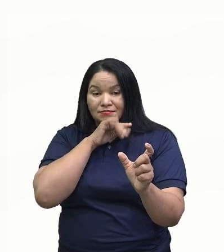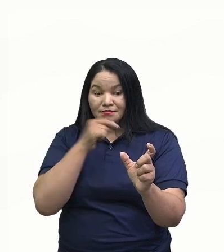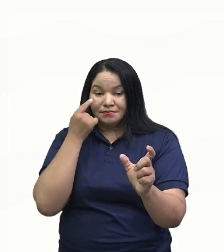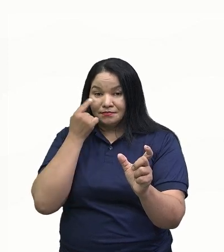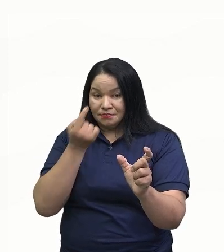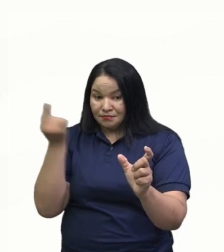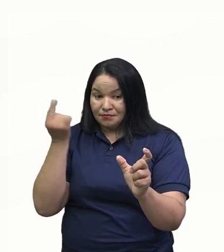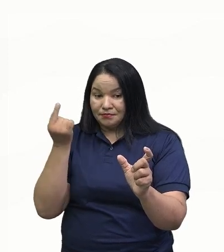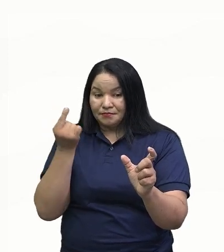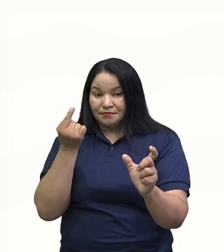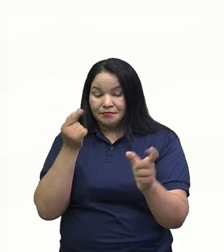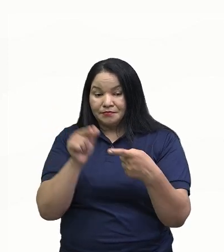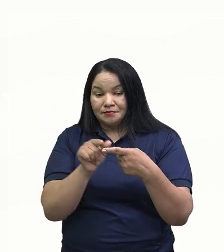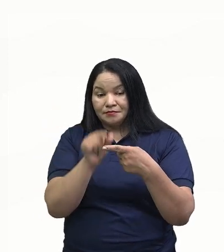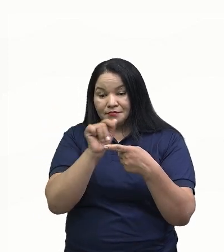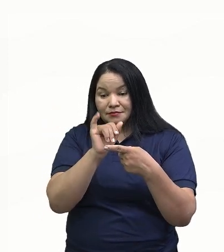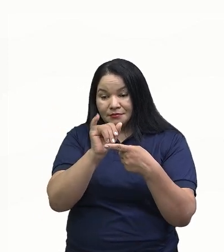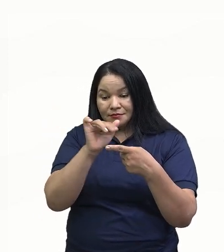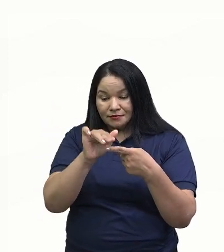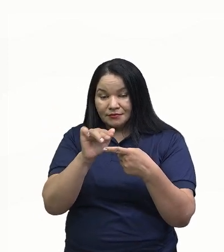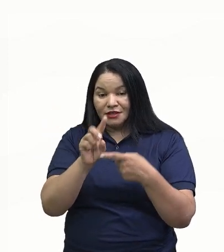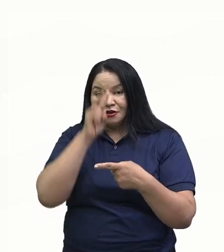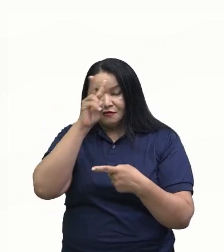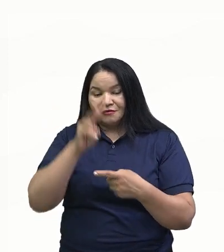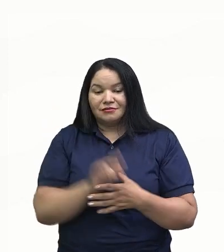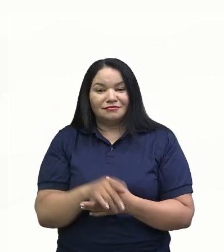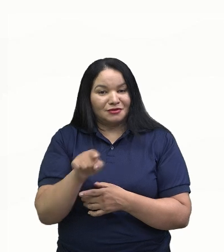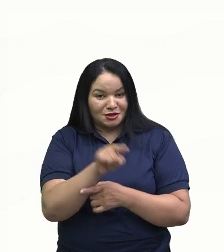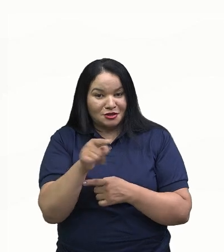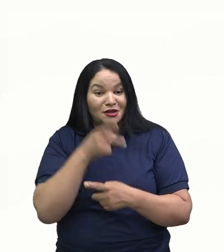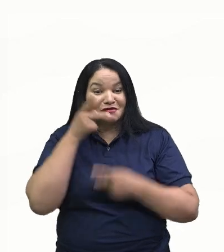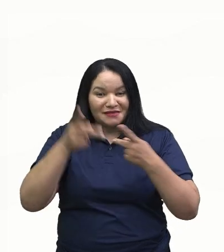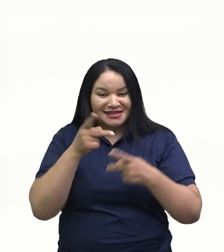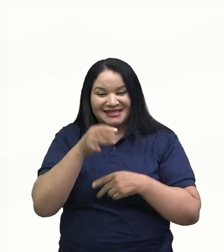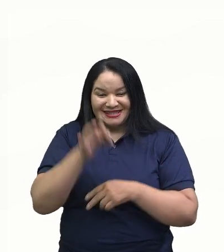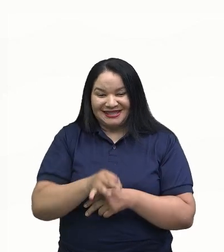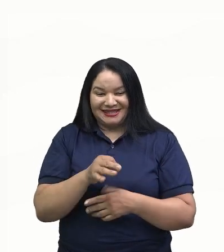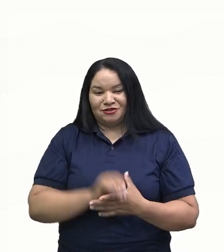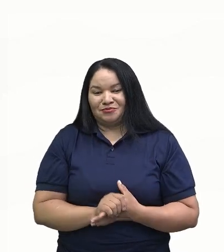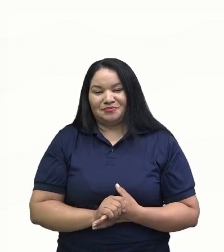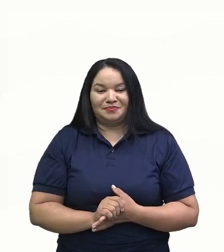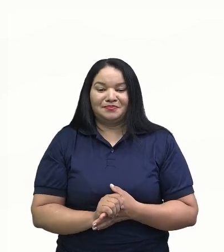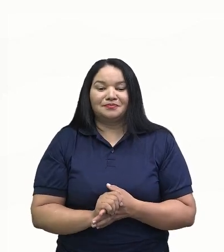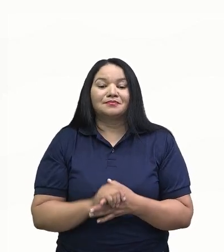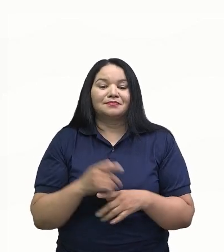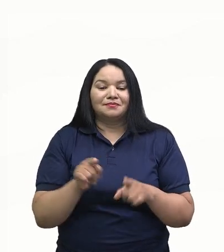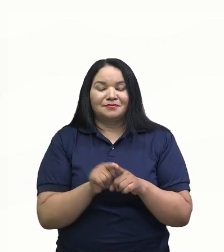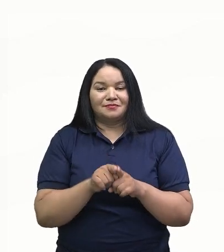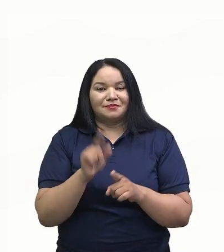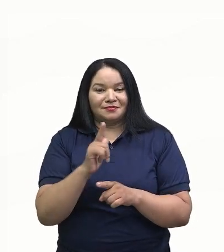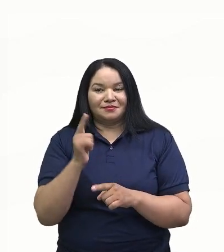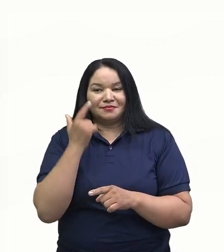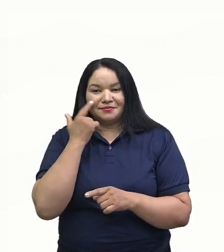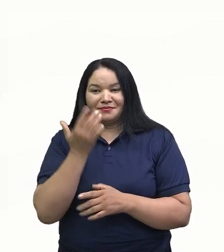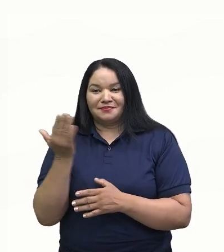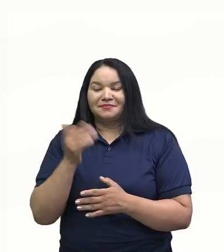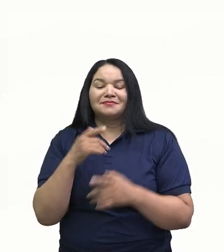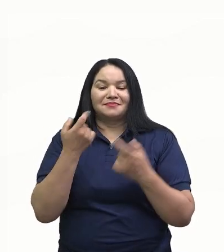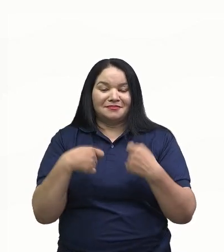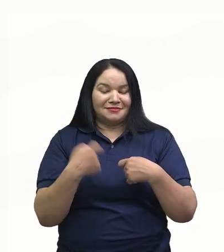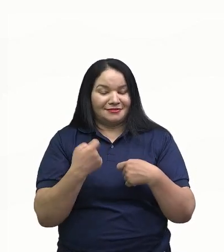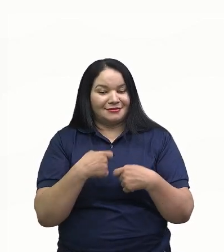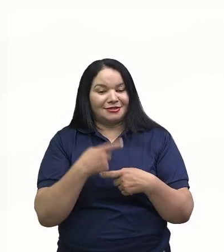certo? Então, a partir de agora, você pronuncia corretamente a palavra. Ruim, o acento é